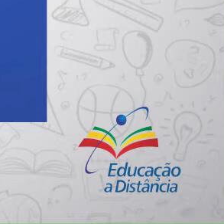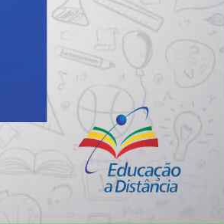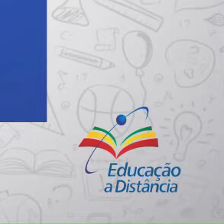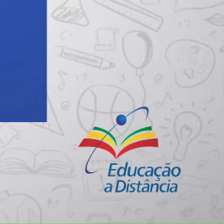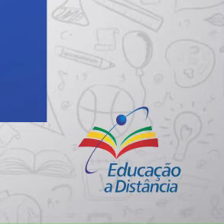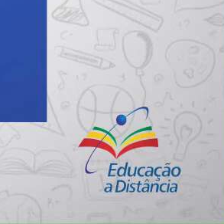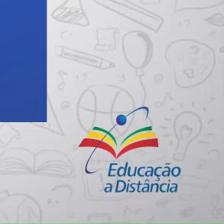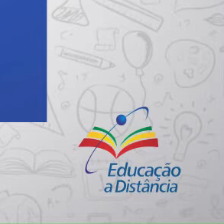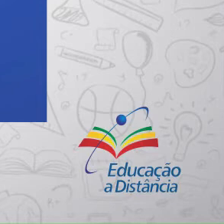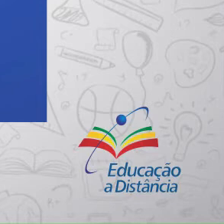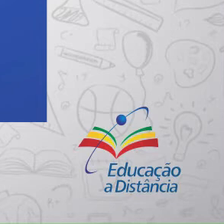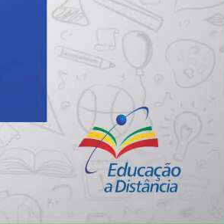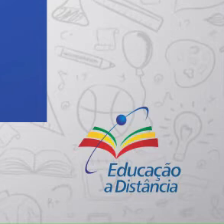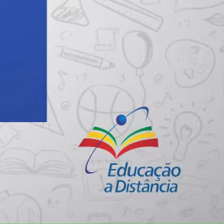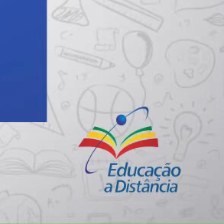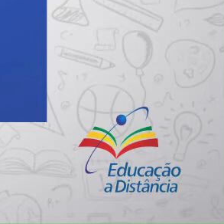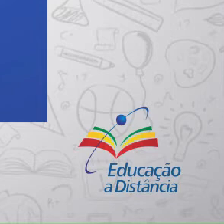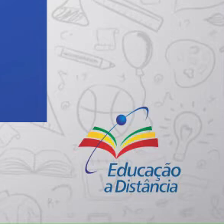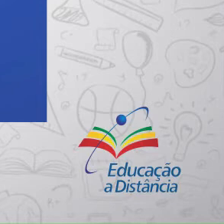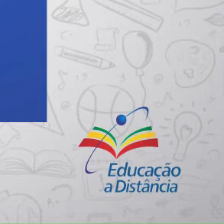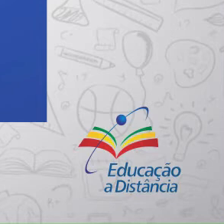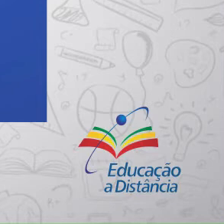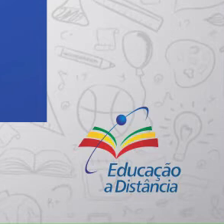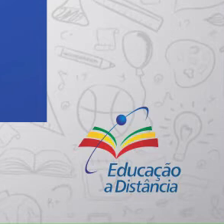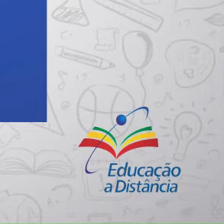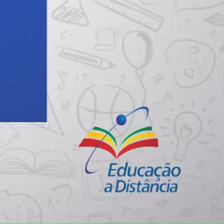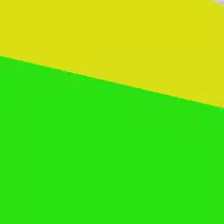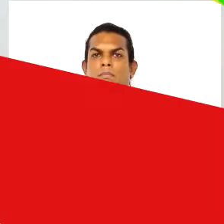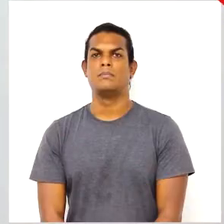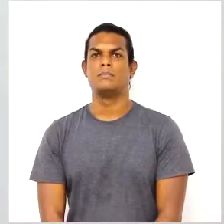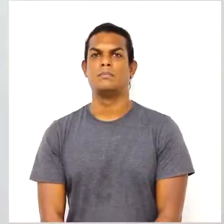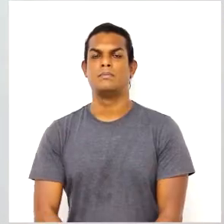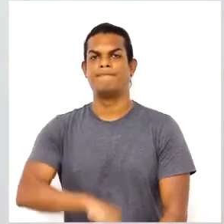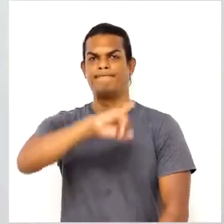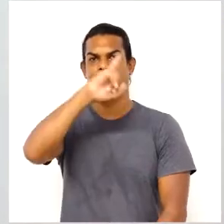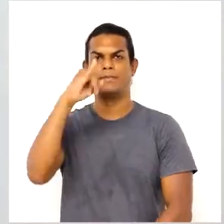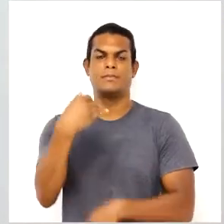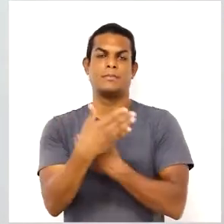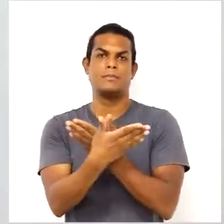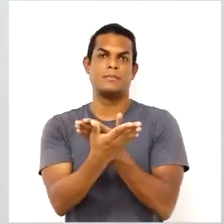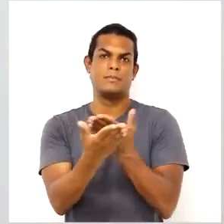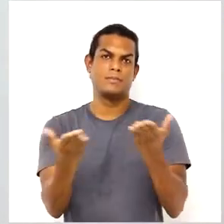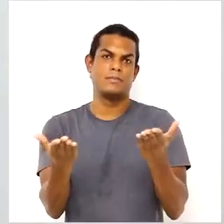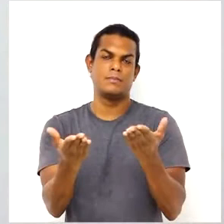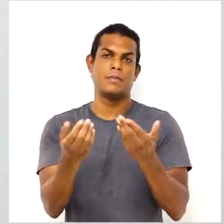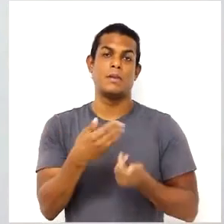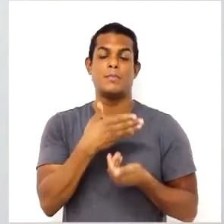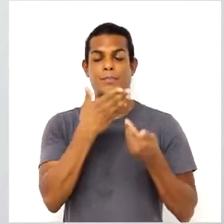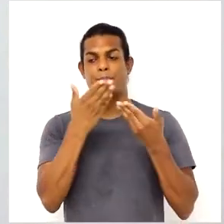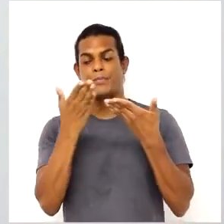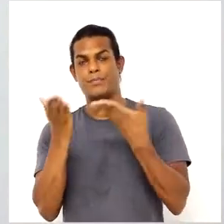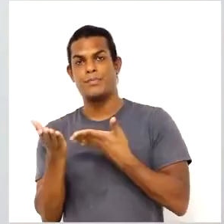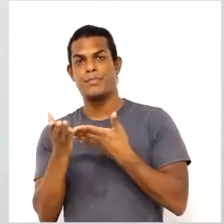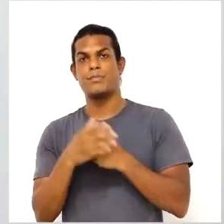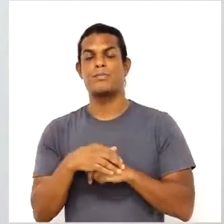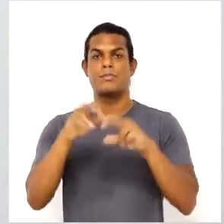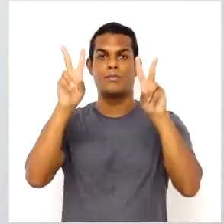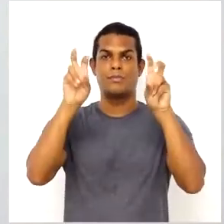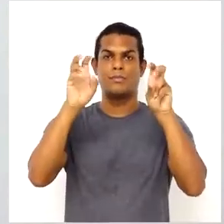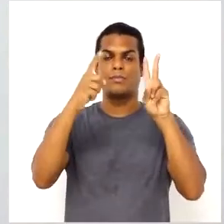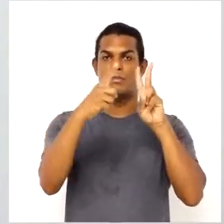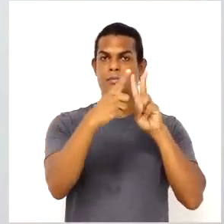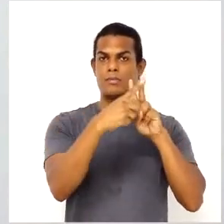Aplicar a estatística na visualização da informação. Olá, estudante. Bem-vindo à nossa